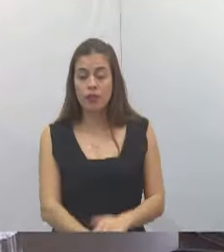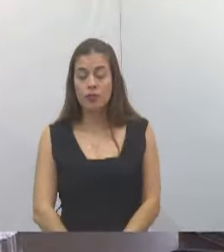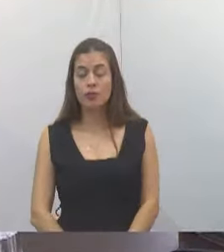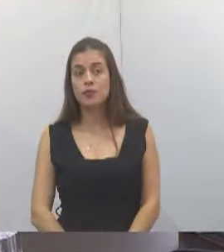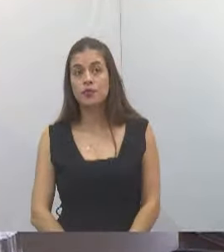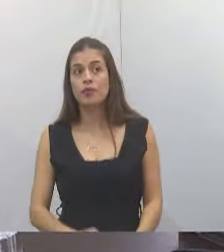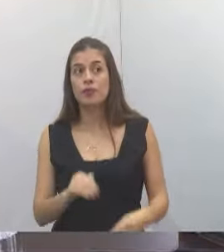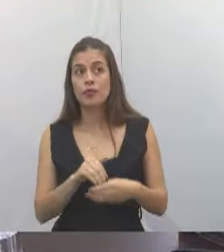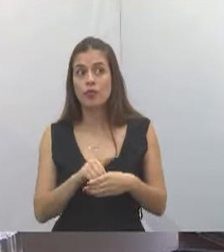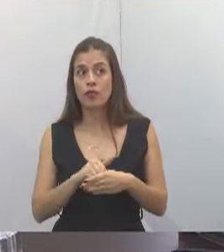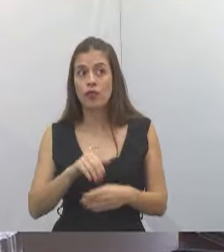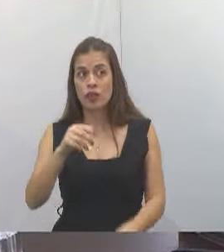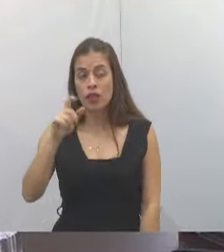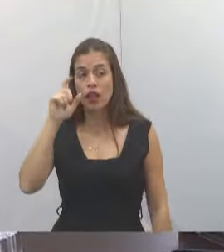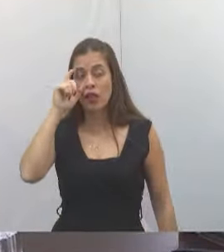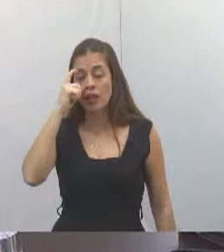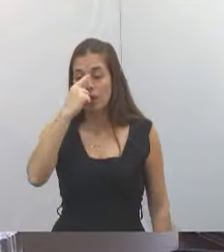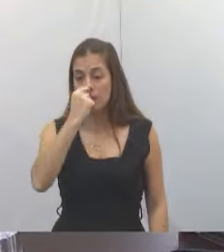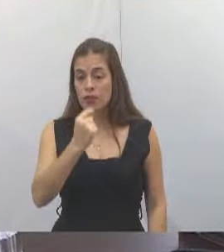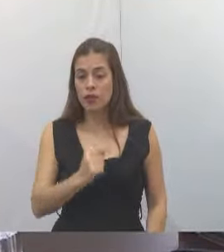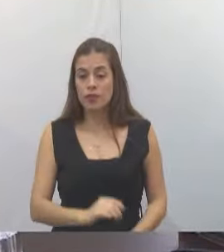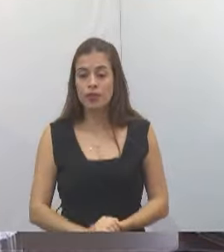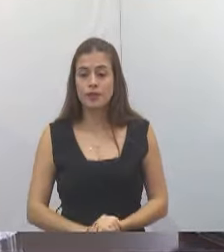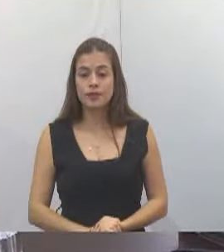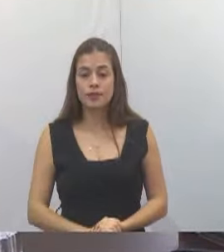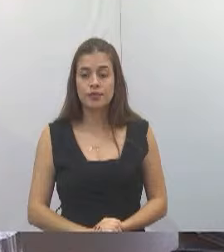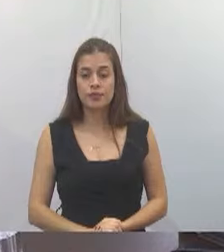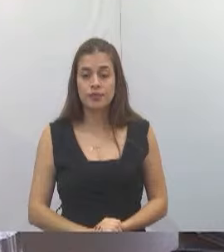Como vota vereador Abner Rosa?